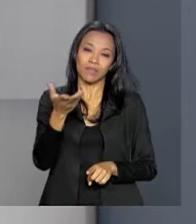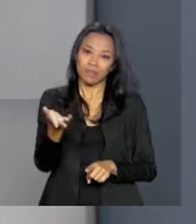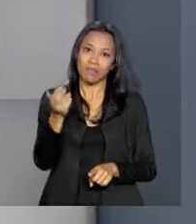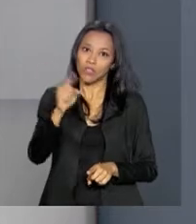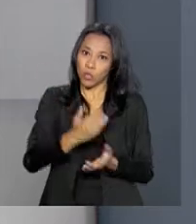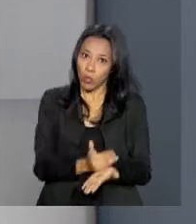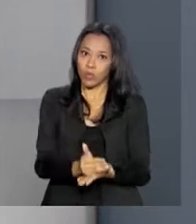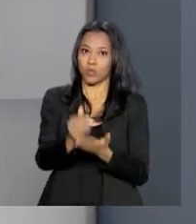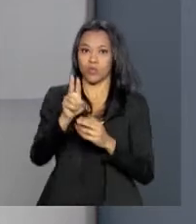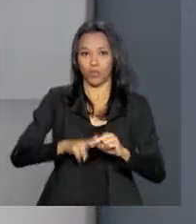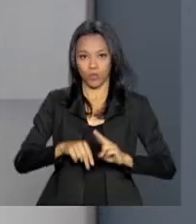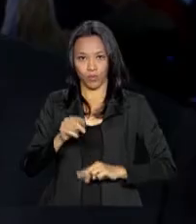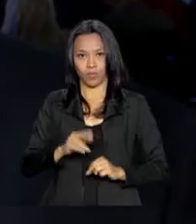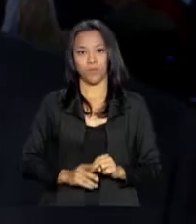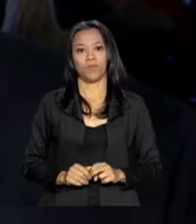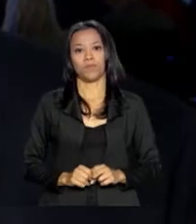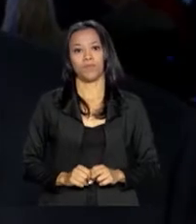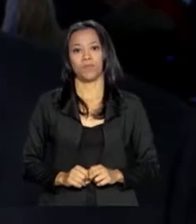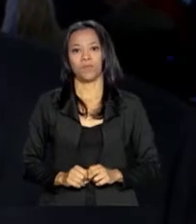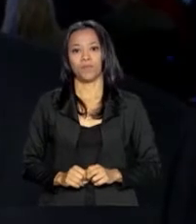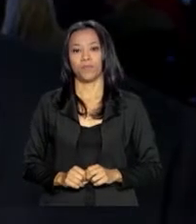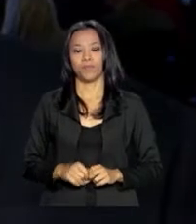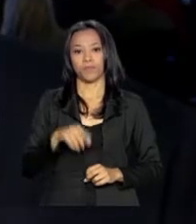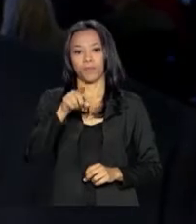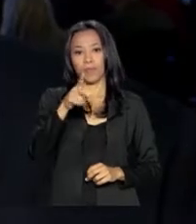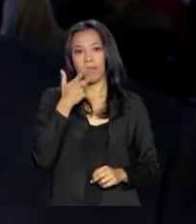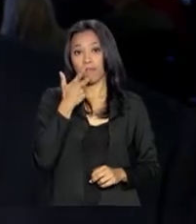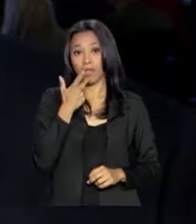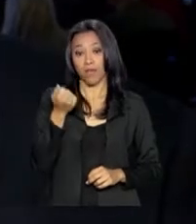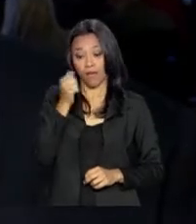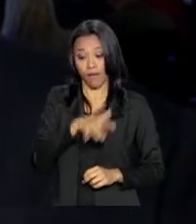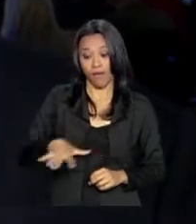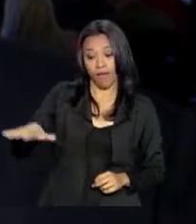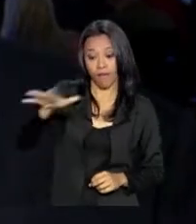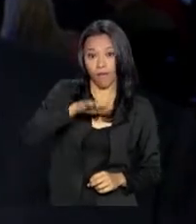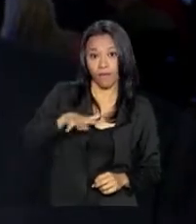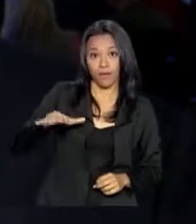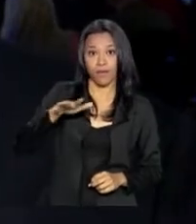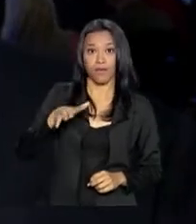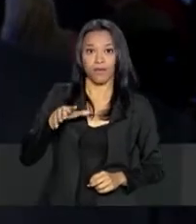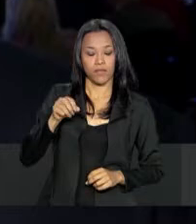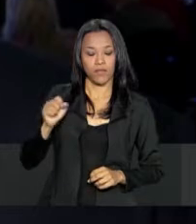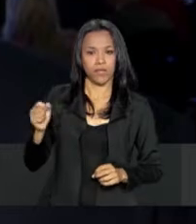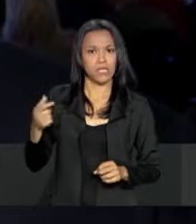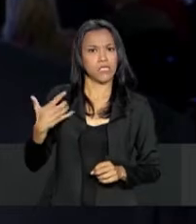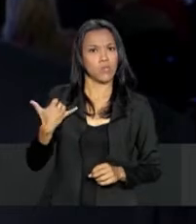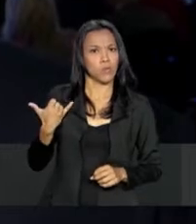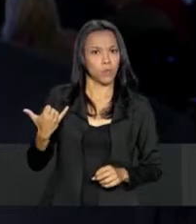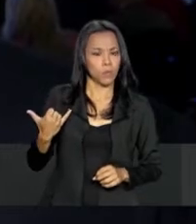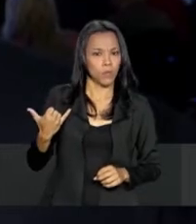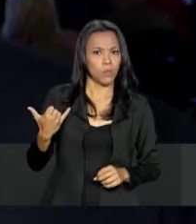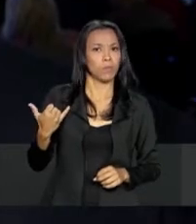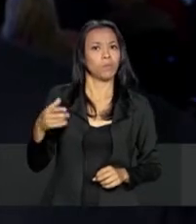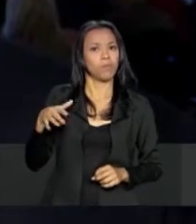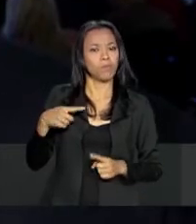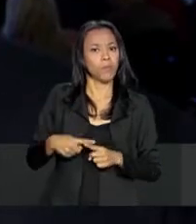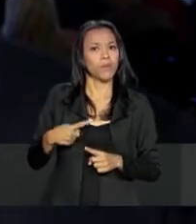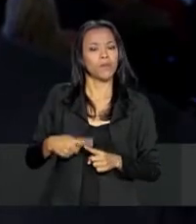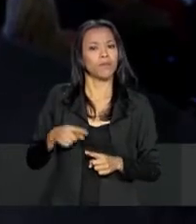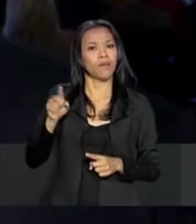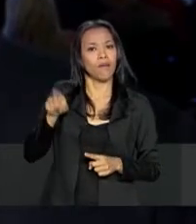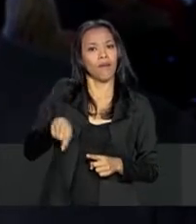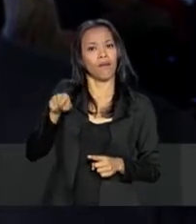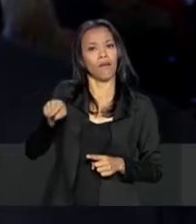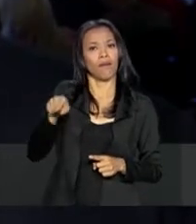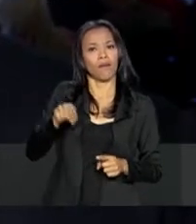em junho o setor ele tem um efeito multiplicador muito grande é porque compõe o meio da